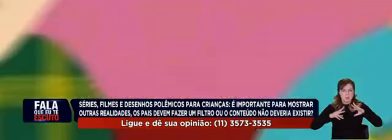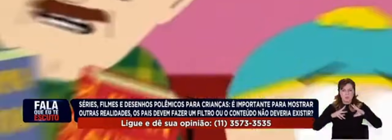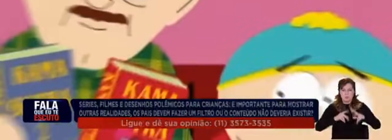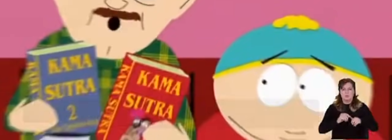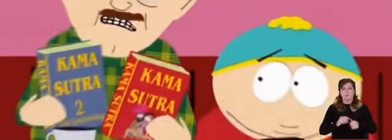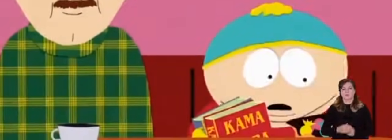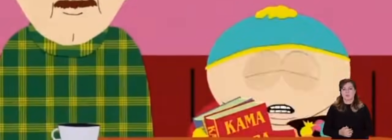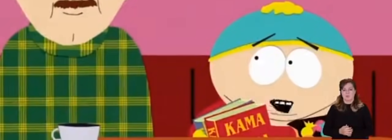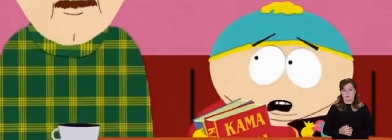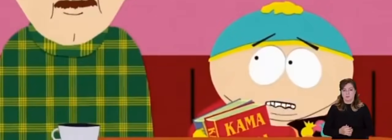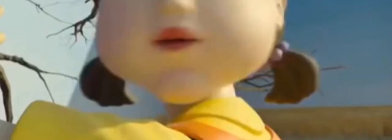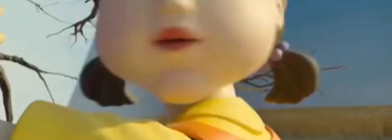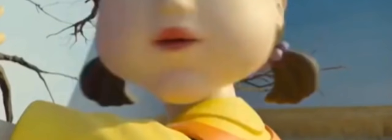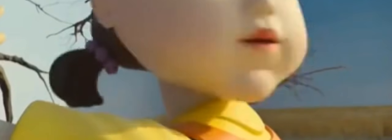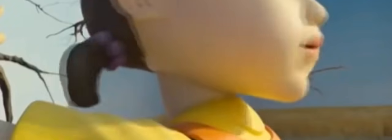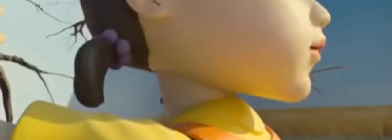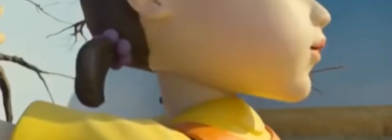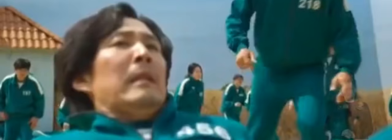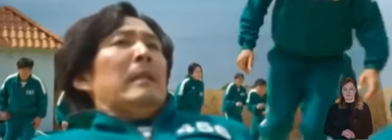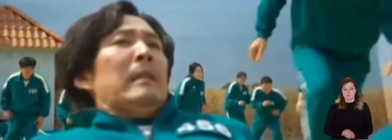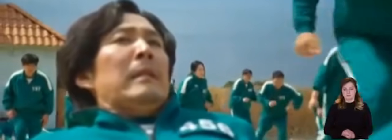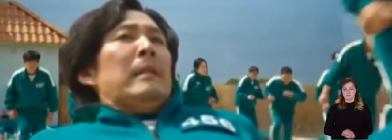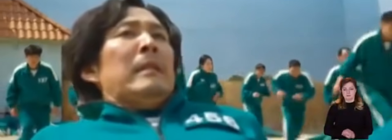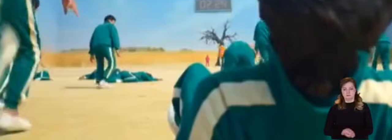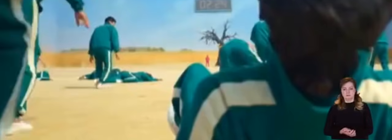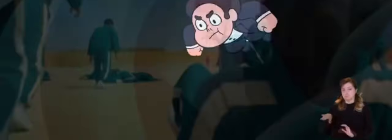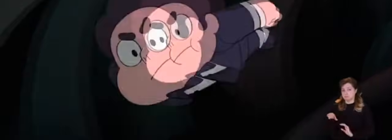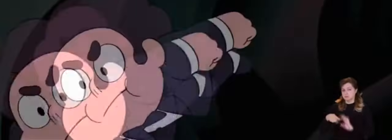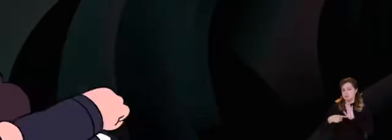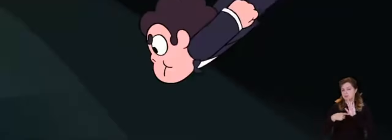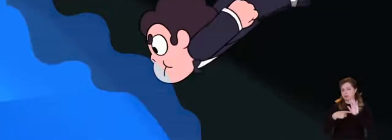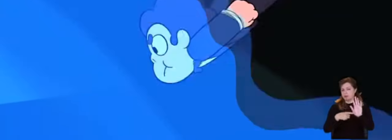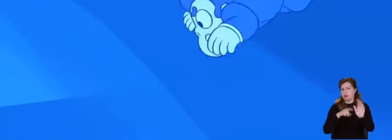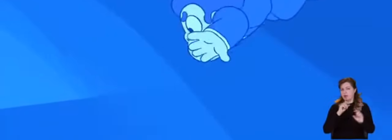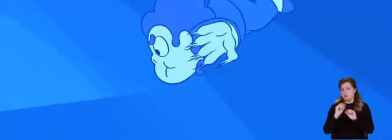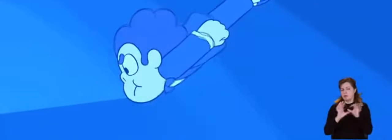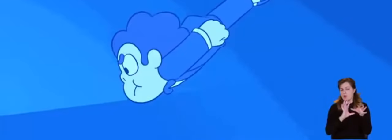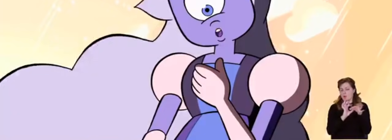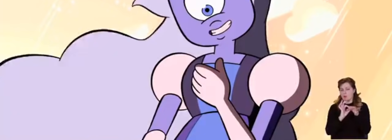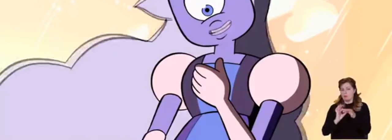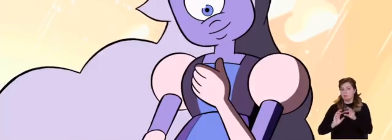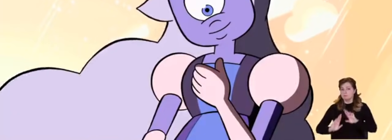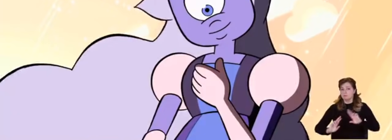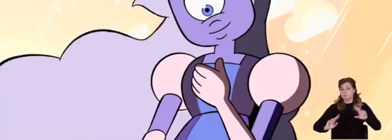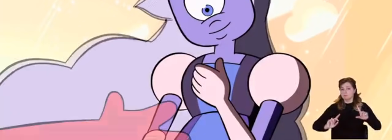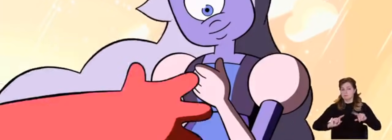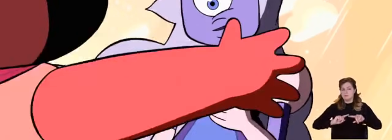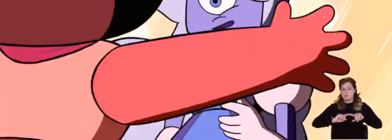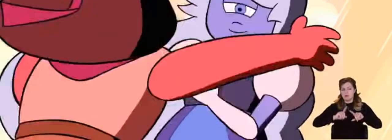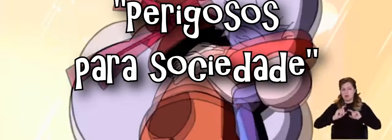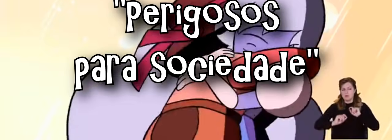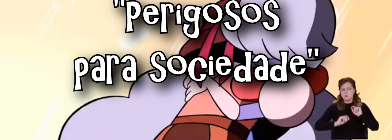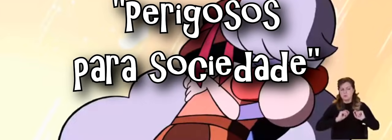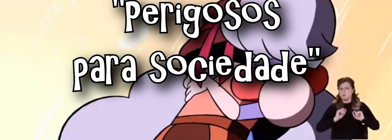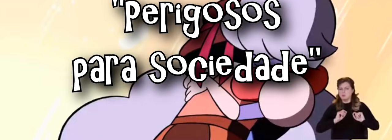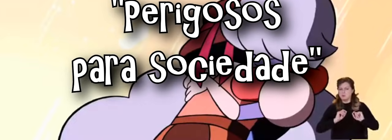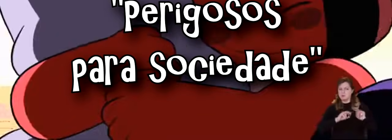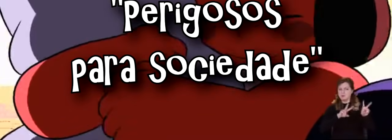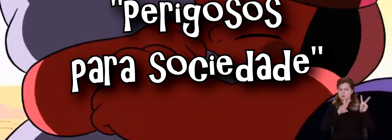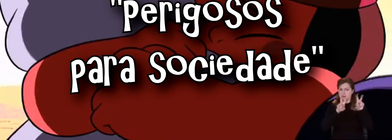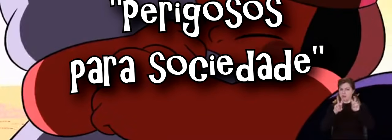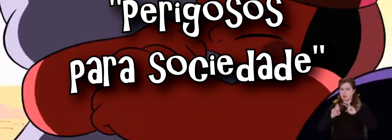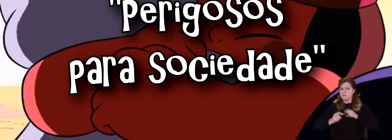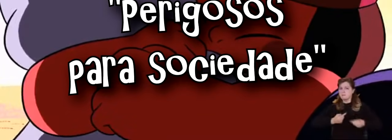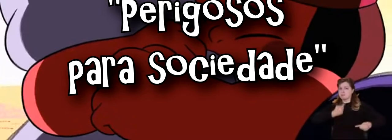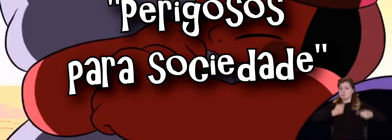Então, essa que a Record agora decidiu atacar não só o Round 6, até Steven Universo numa notícia, meu irmão. Dizendo que são